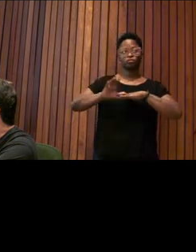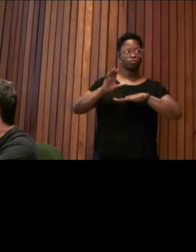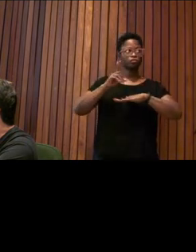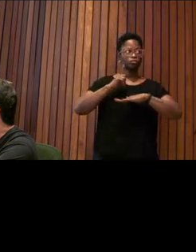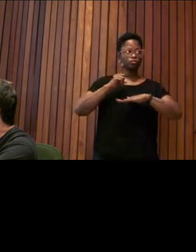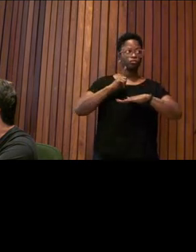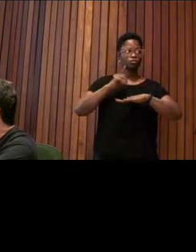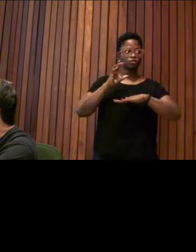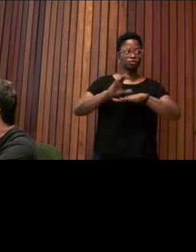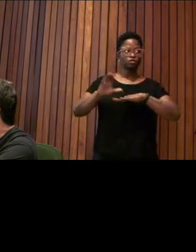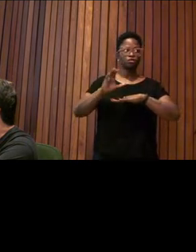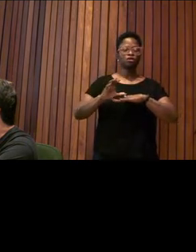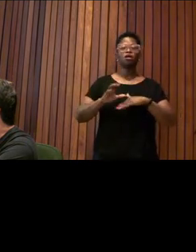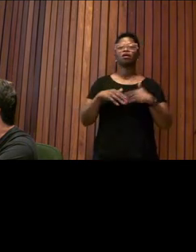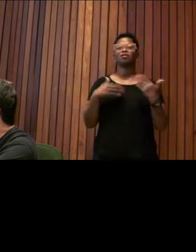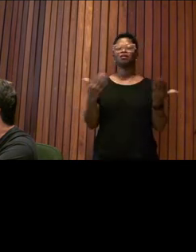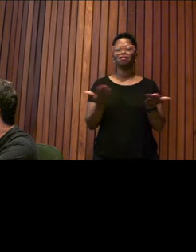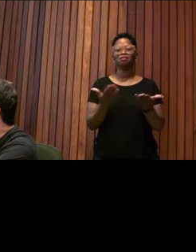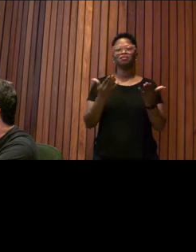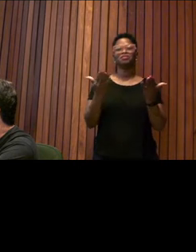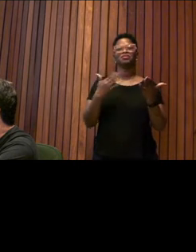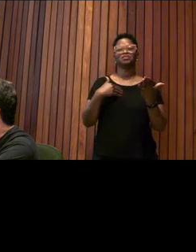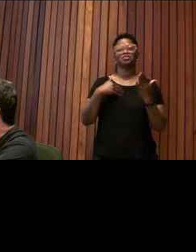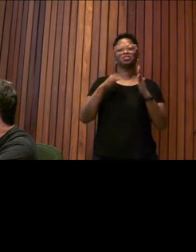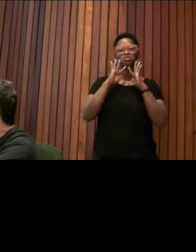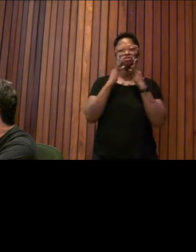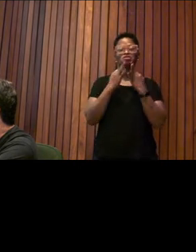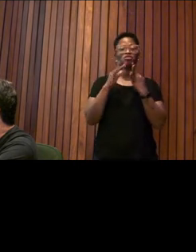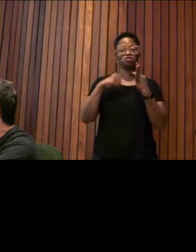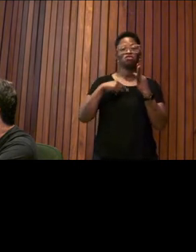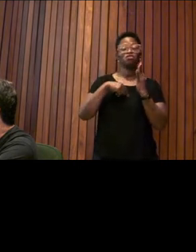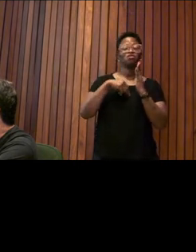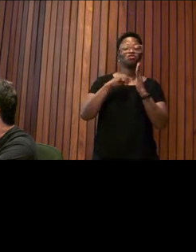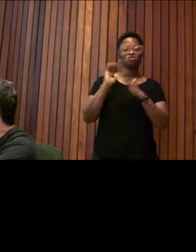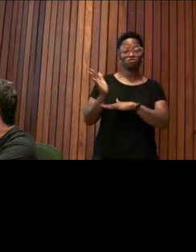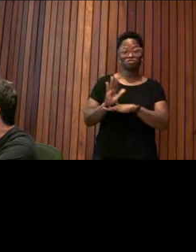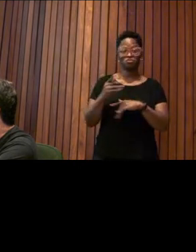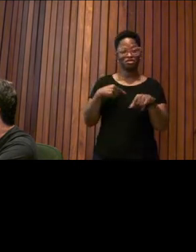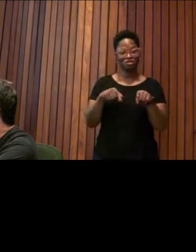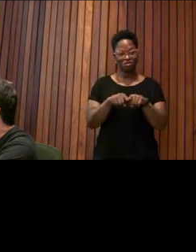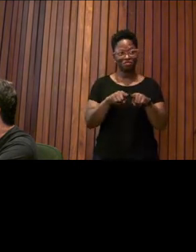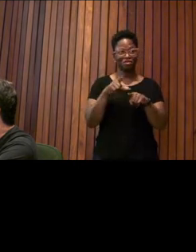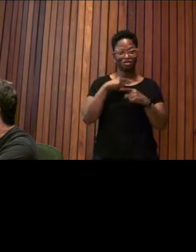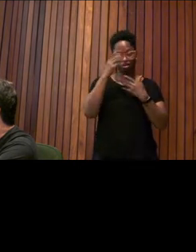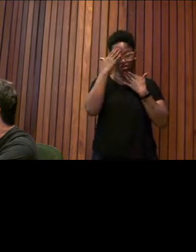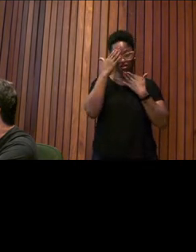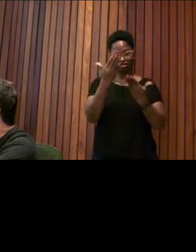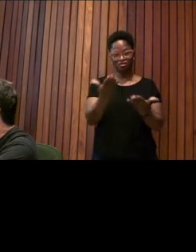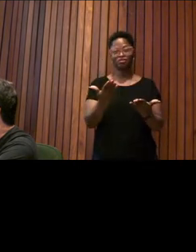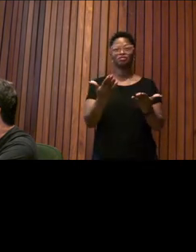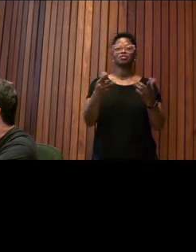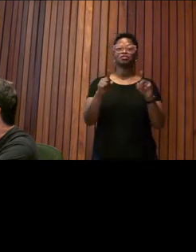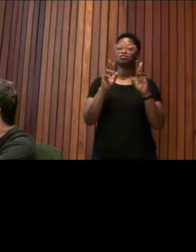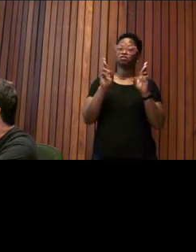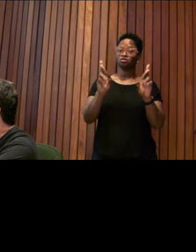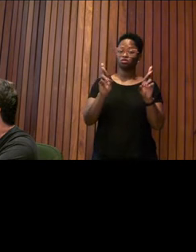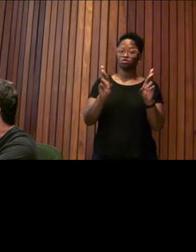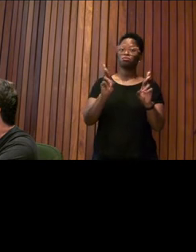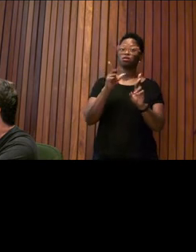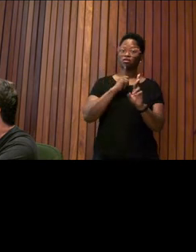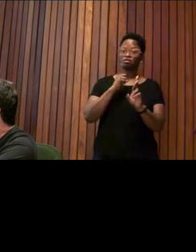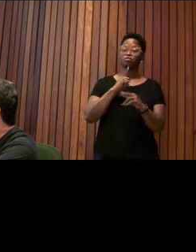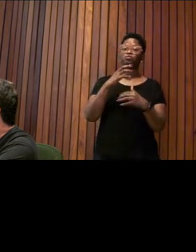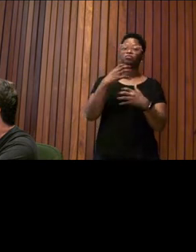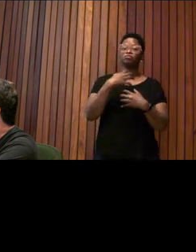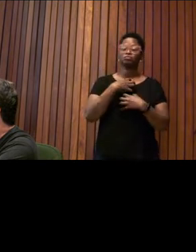E os murais e os filmes, né? Então só tenho a agradecer e espero ter de alguma